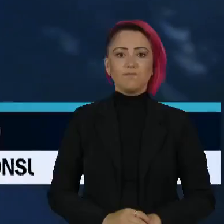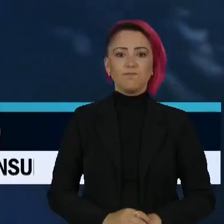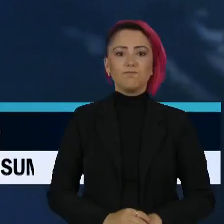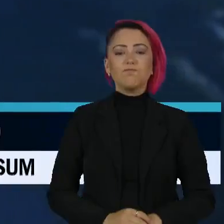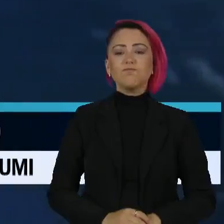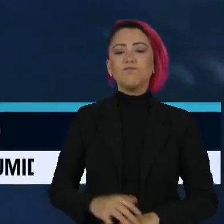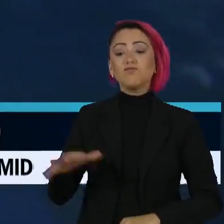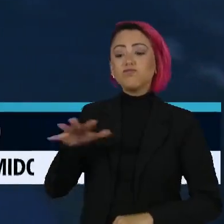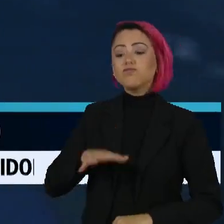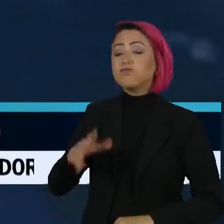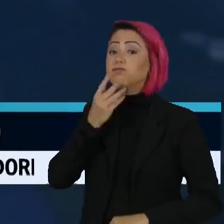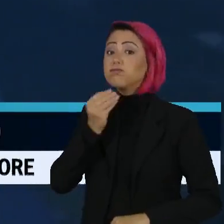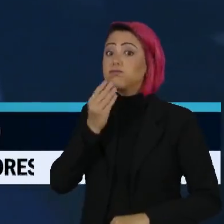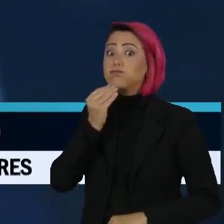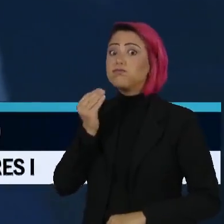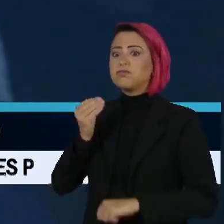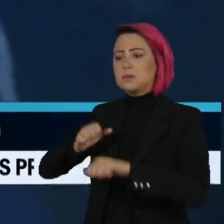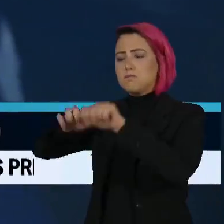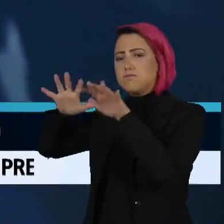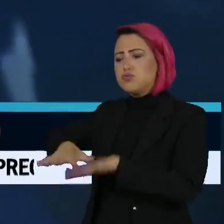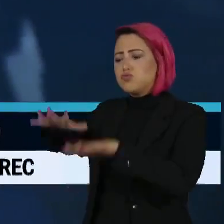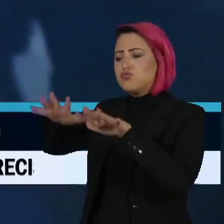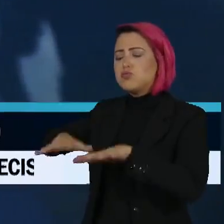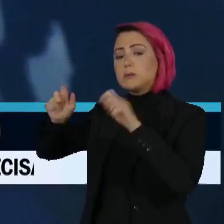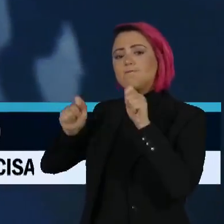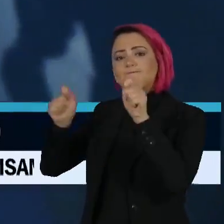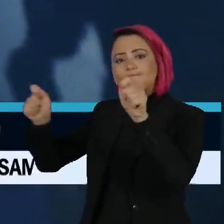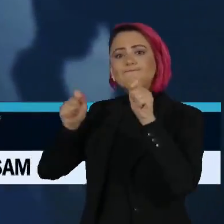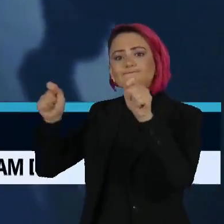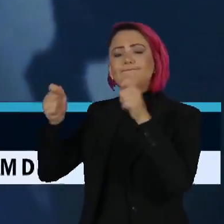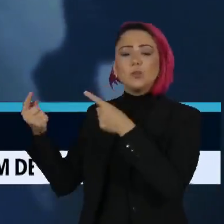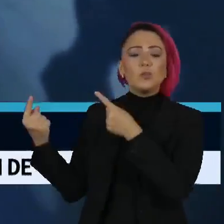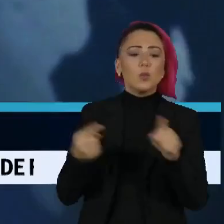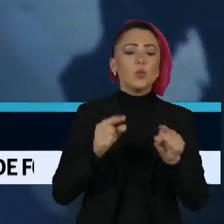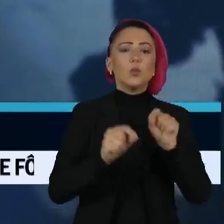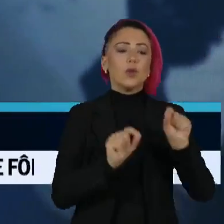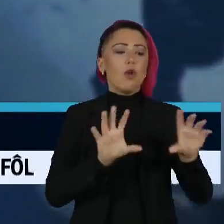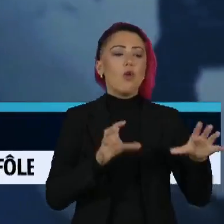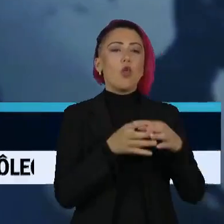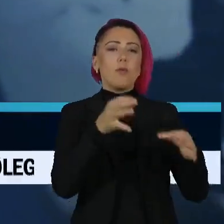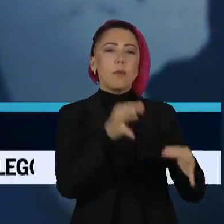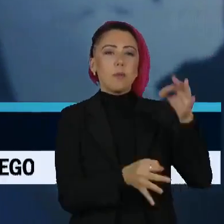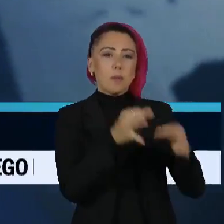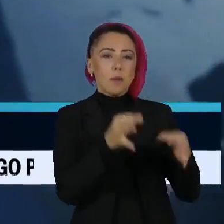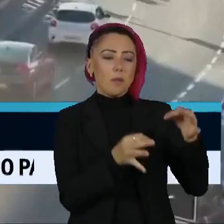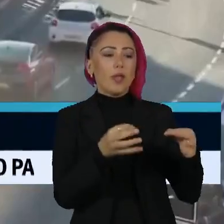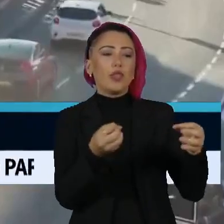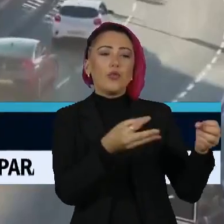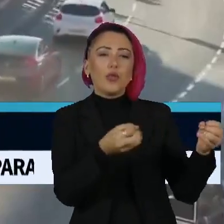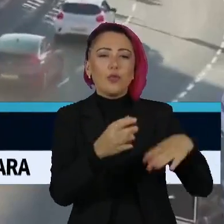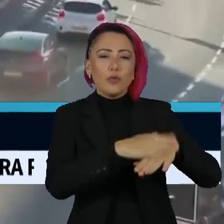Israelenses voltaram às ruas para protestar contra a reforma do judiciário proposta pelo governo.